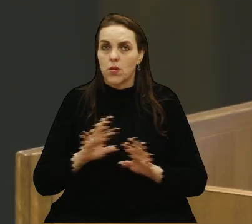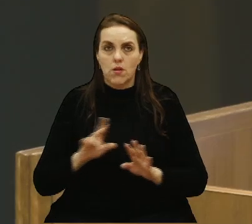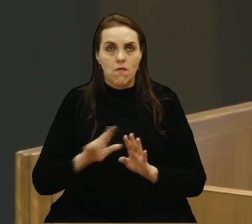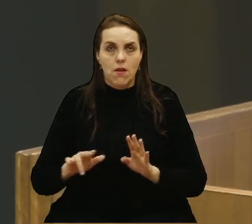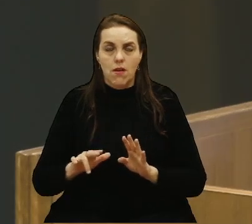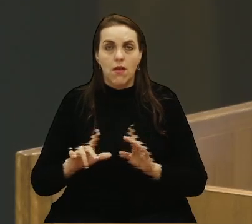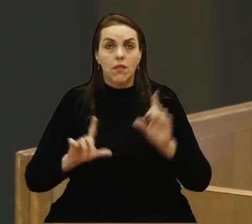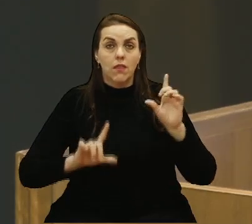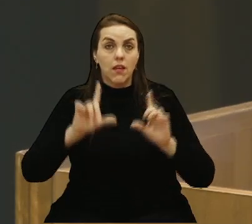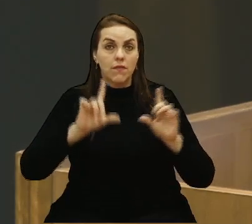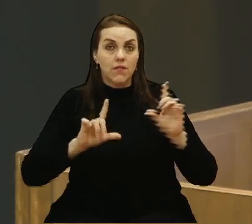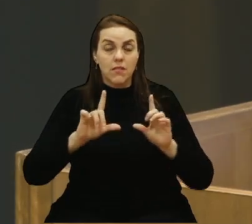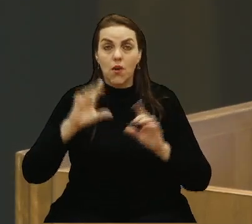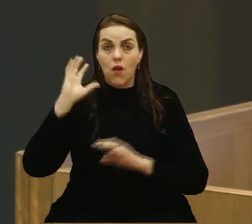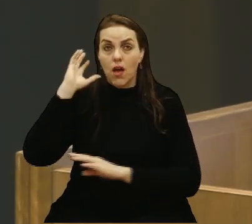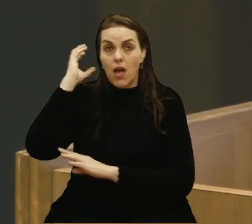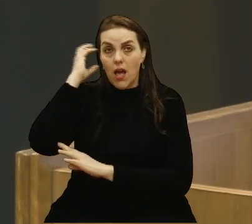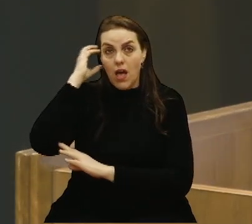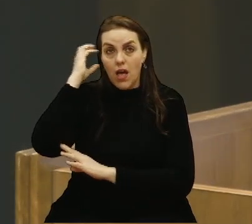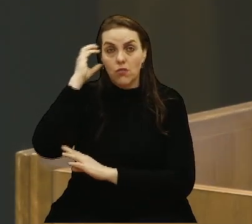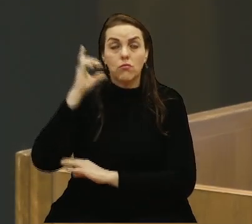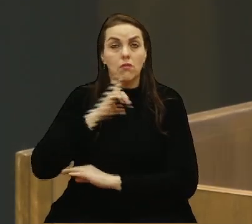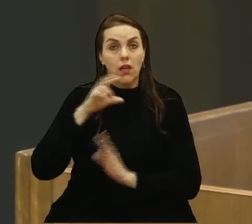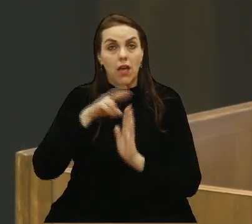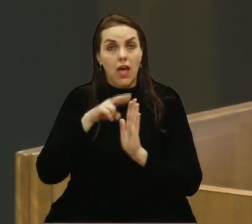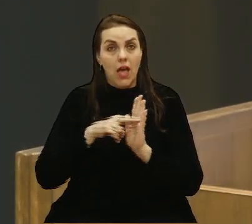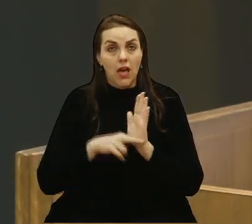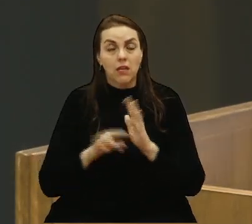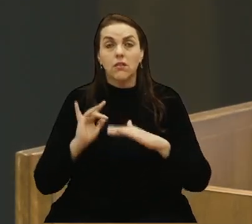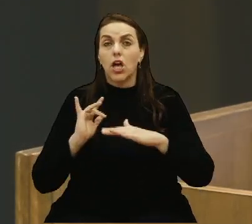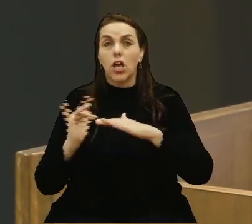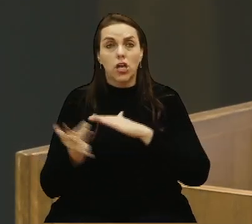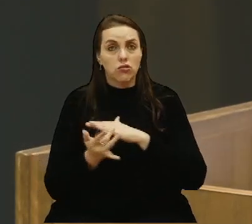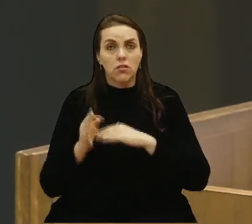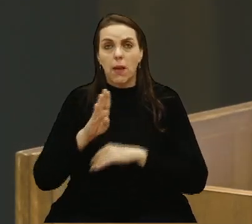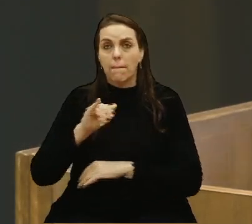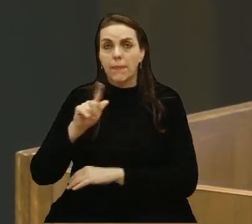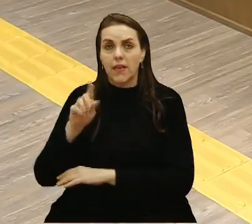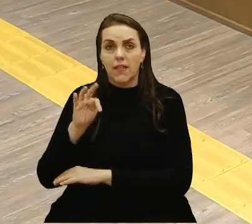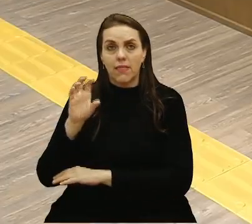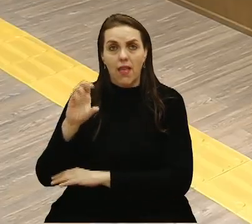regras e redes sociais e as big techs não têm? Então, quero deixar essa reflexão. Muito obrigado.